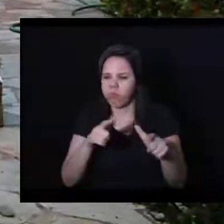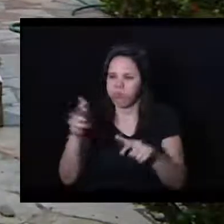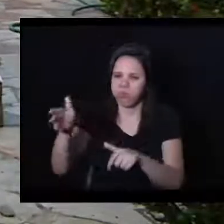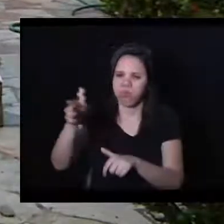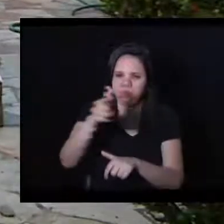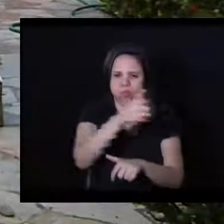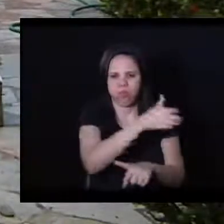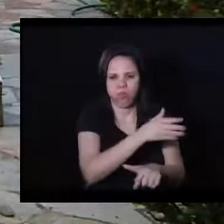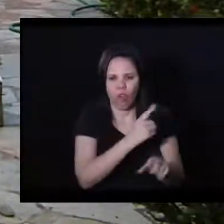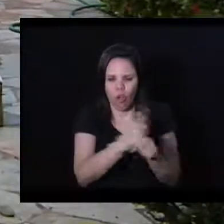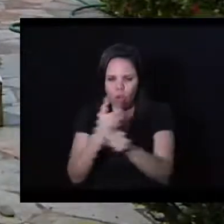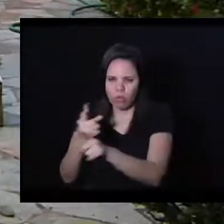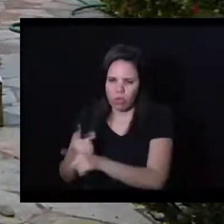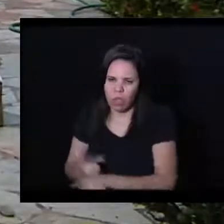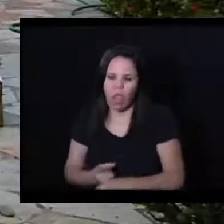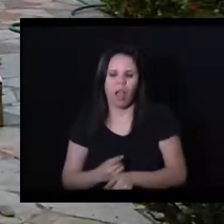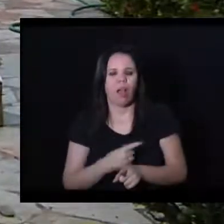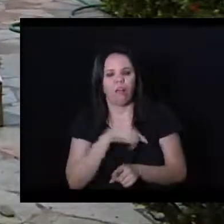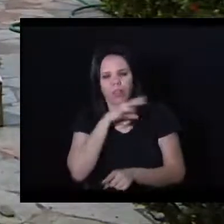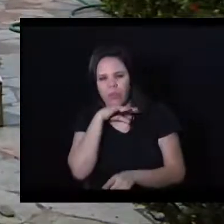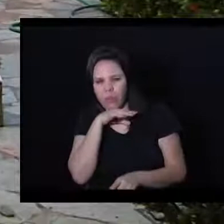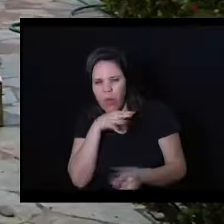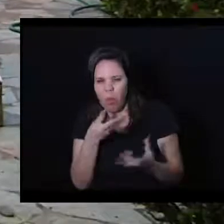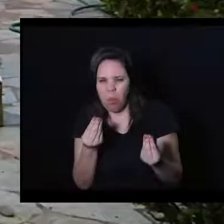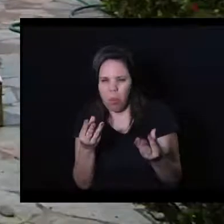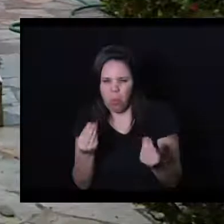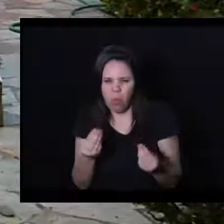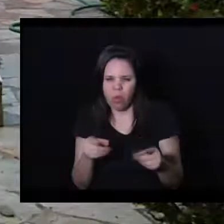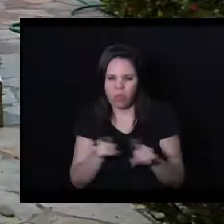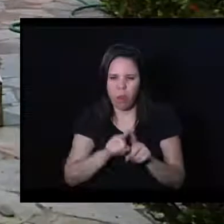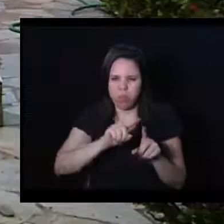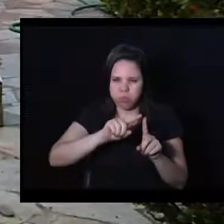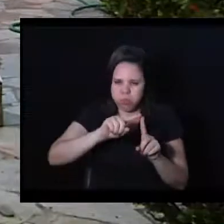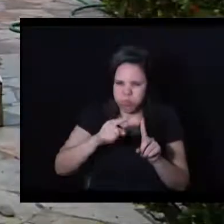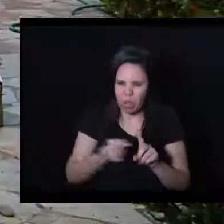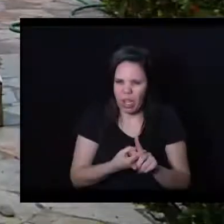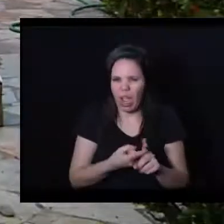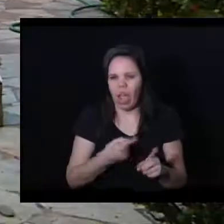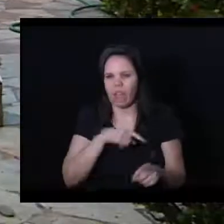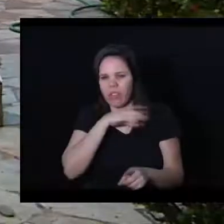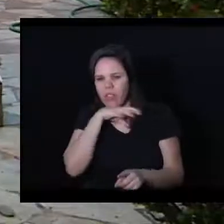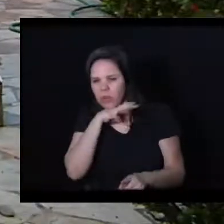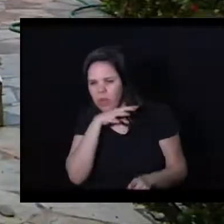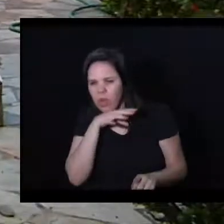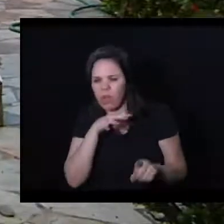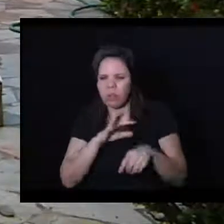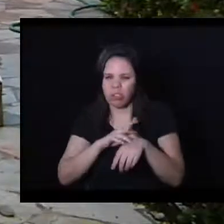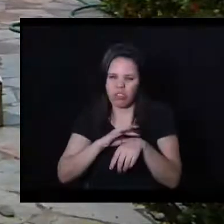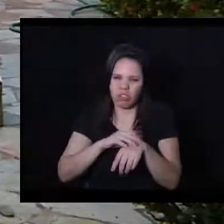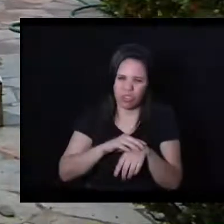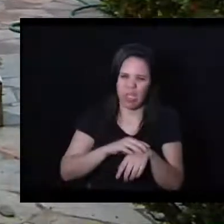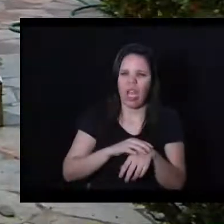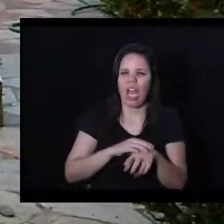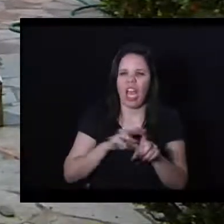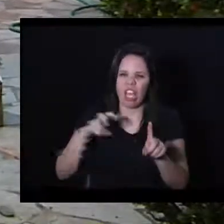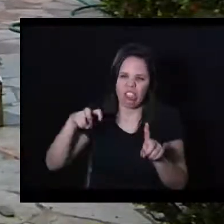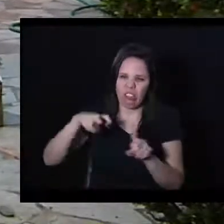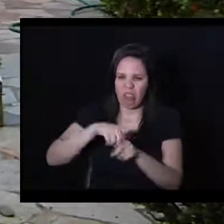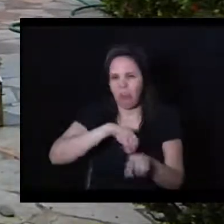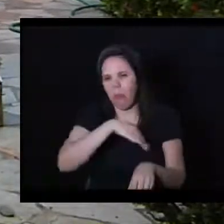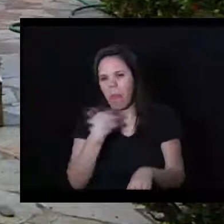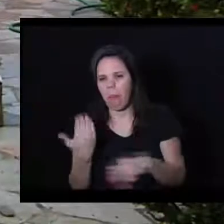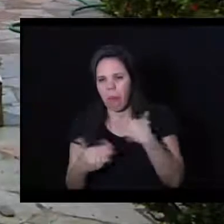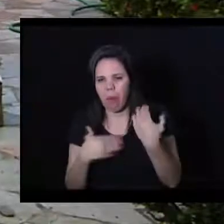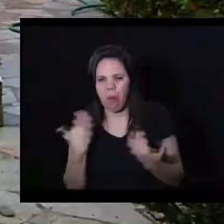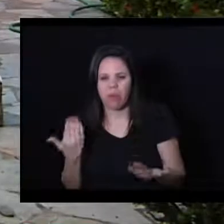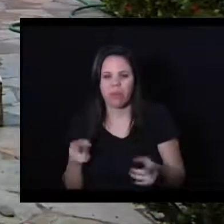gente encontrava ninhadas, cachorras prenhas, cachorros machucados, atropelados e mortos. Aí a gente